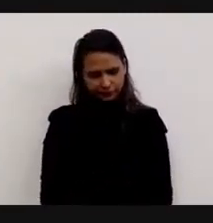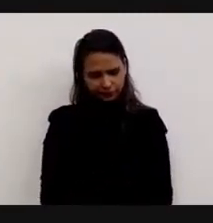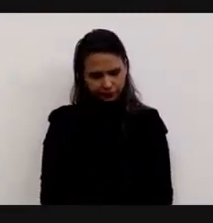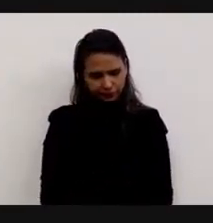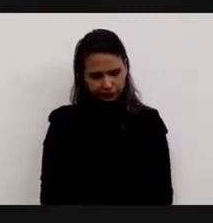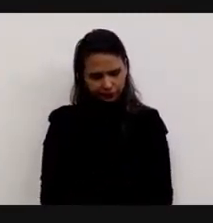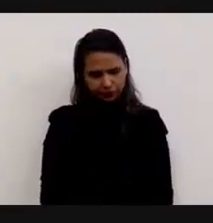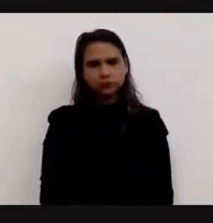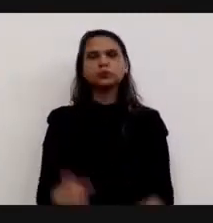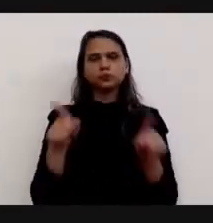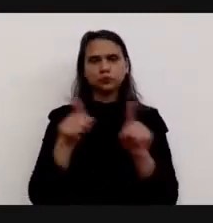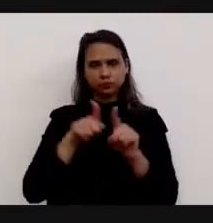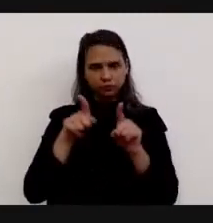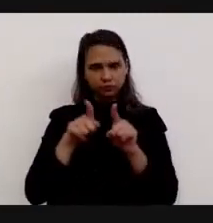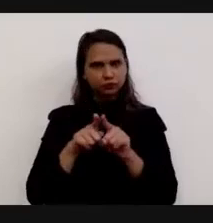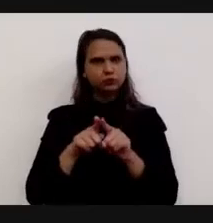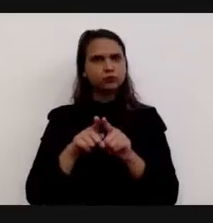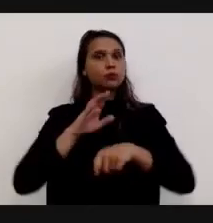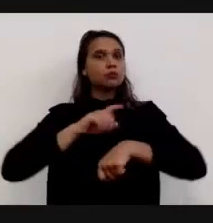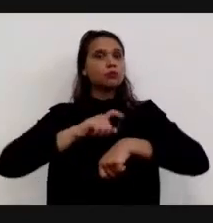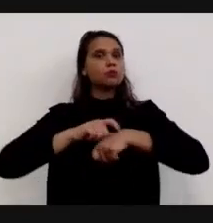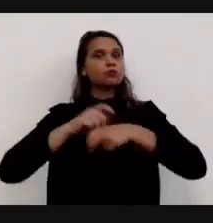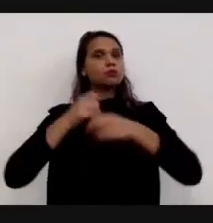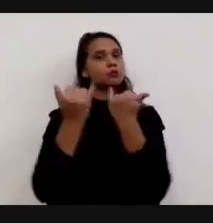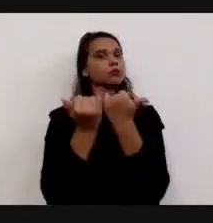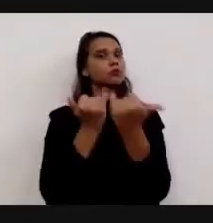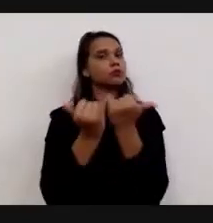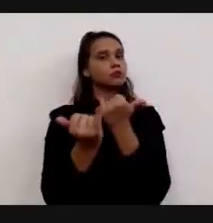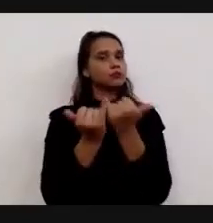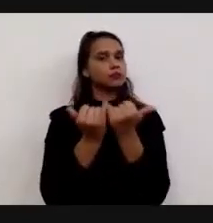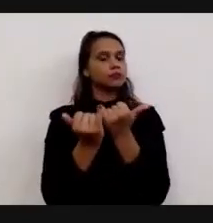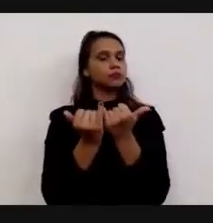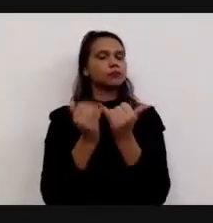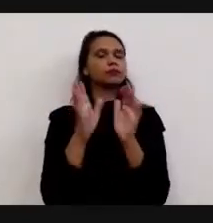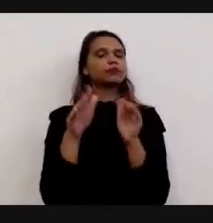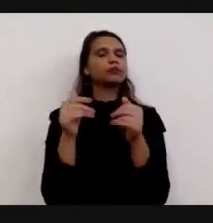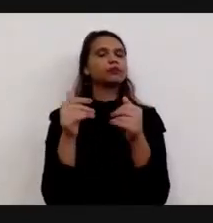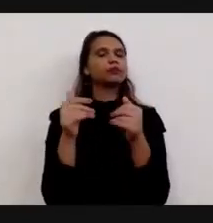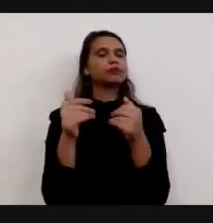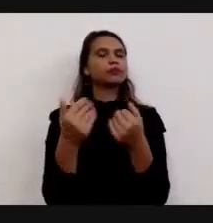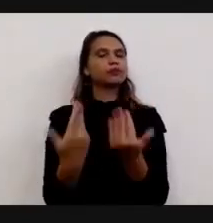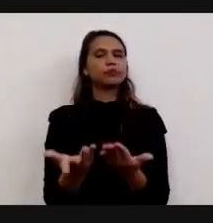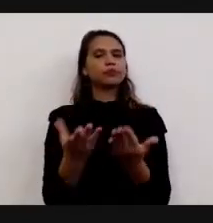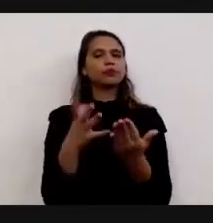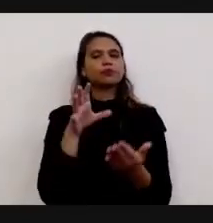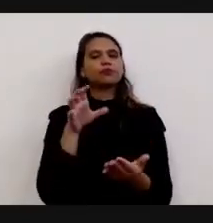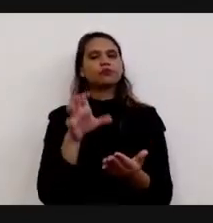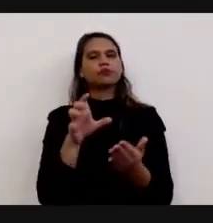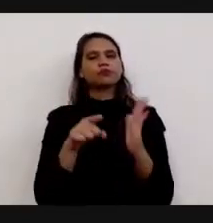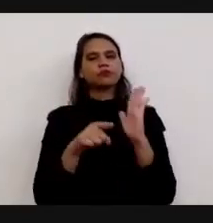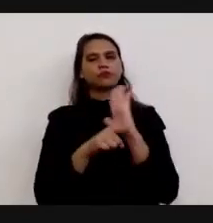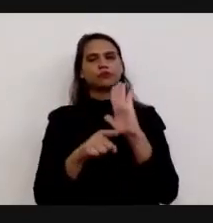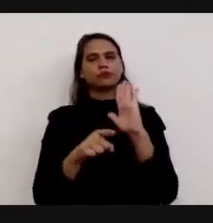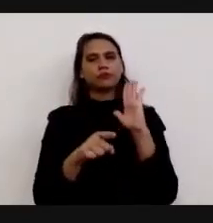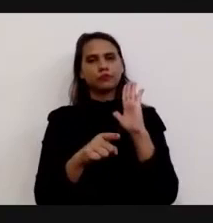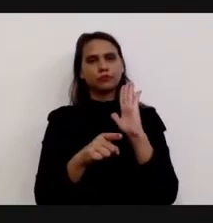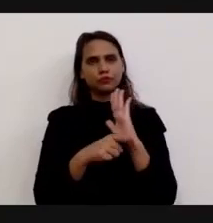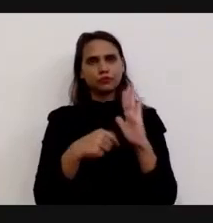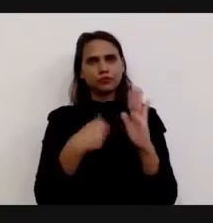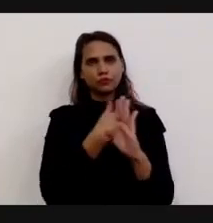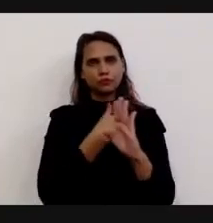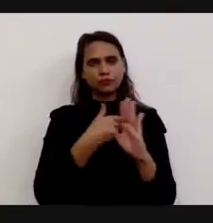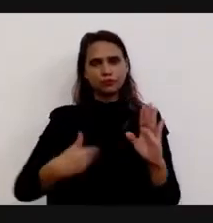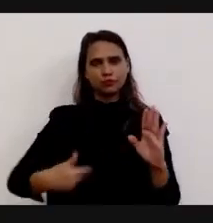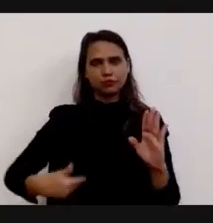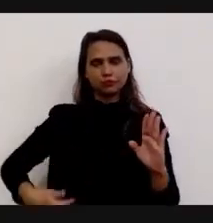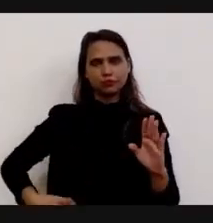depósito de situações semelhantes. Que tipo de cooperação há com o governo estadual e